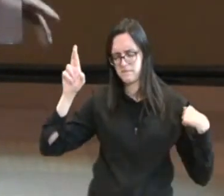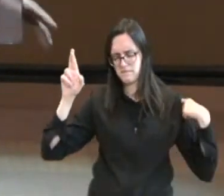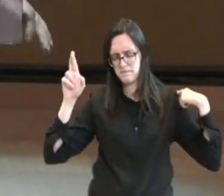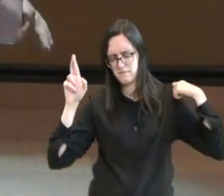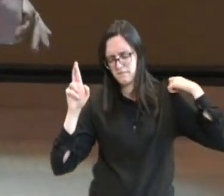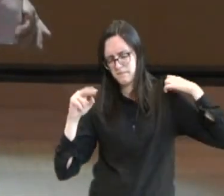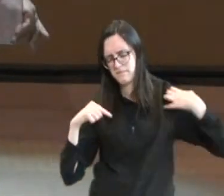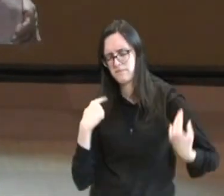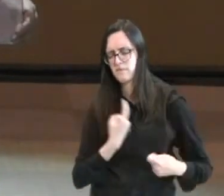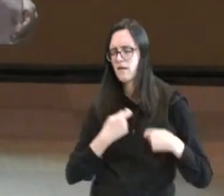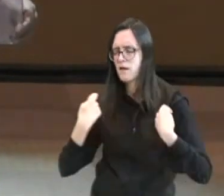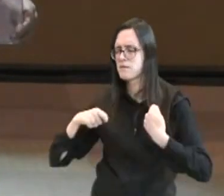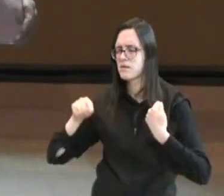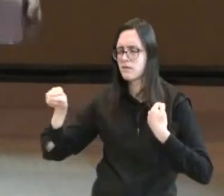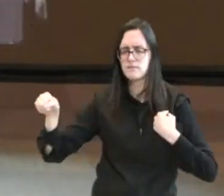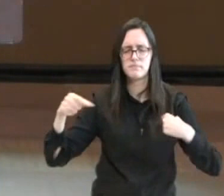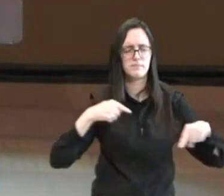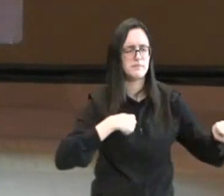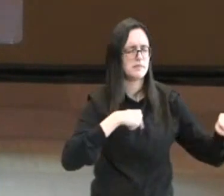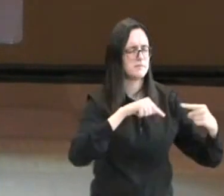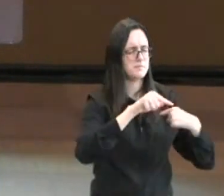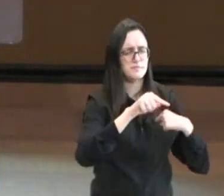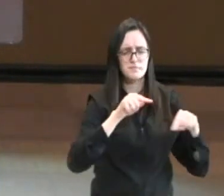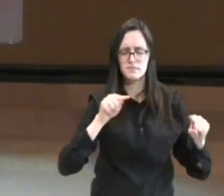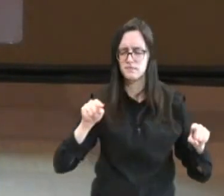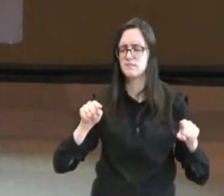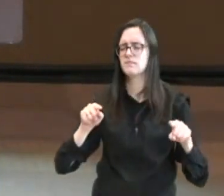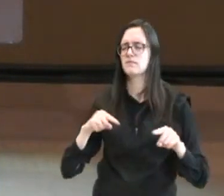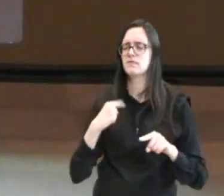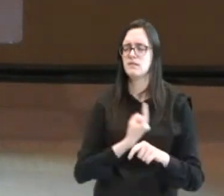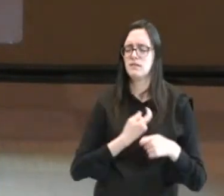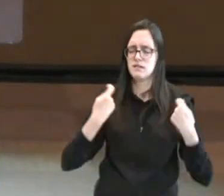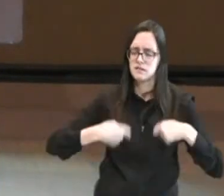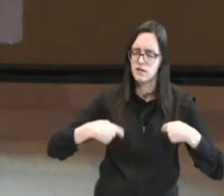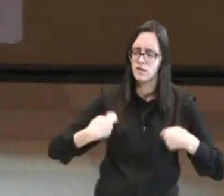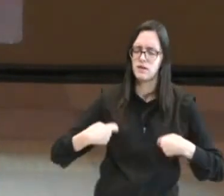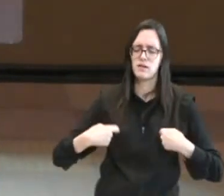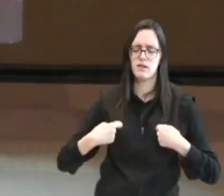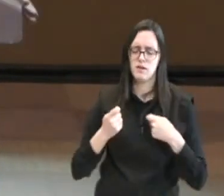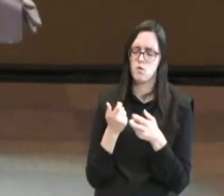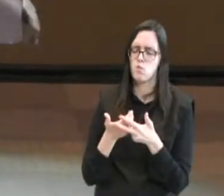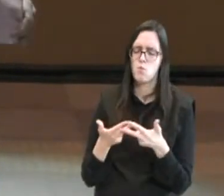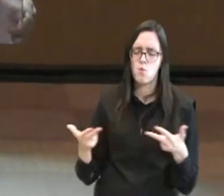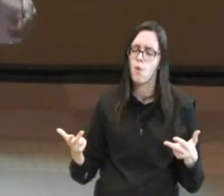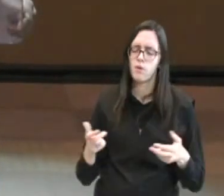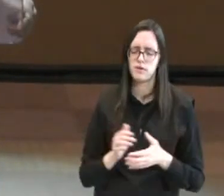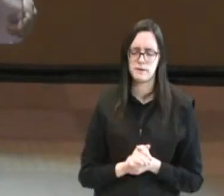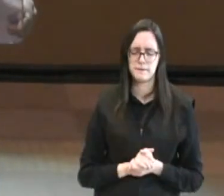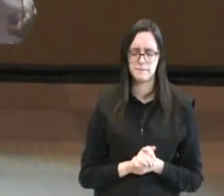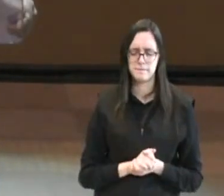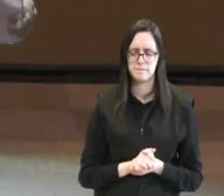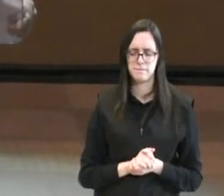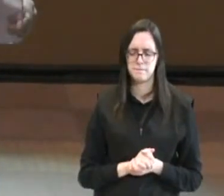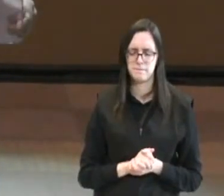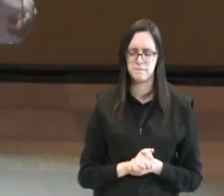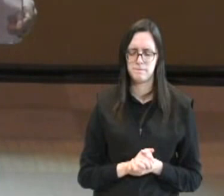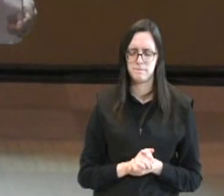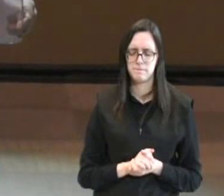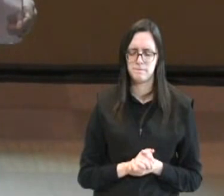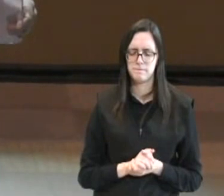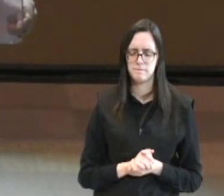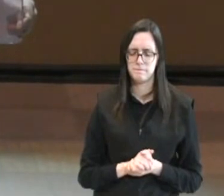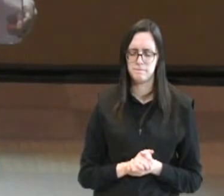Precisamos um dos outros, precisamos até de certas coisas, mas